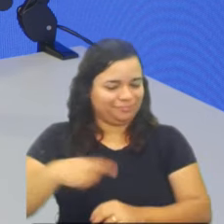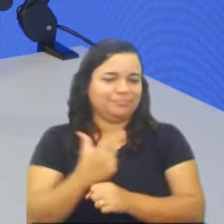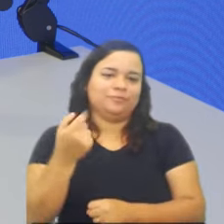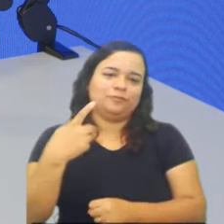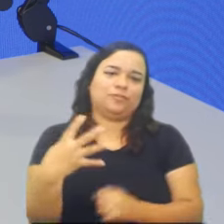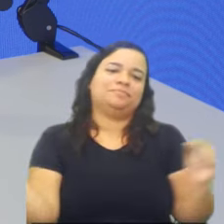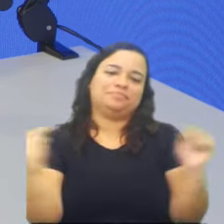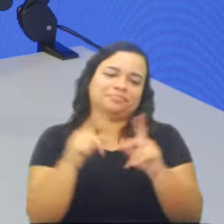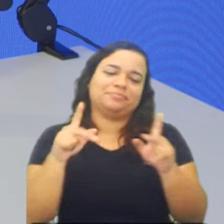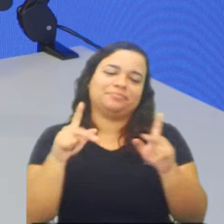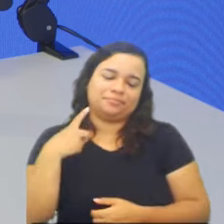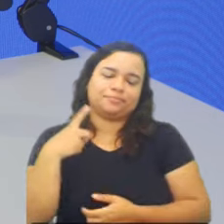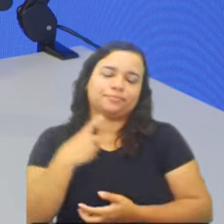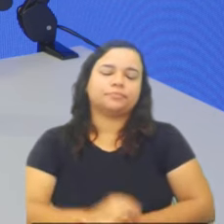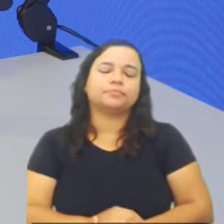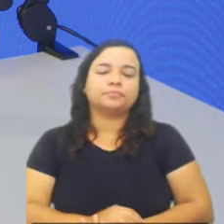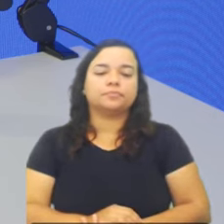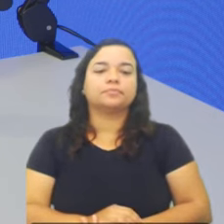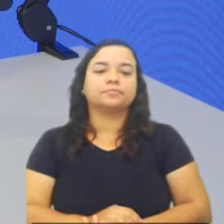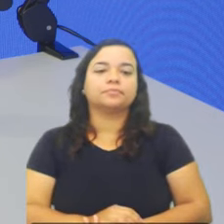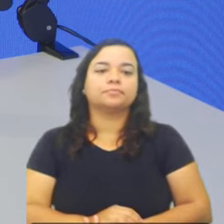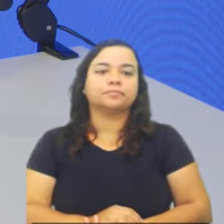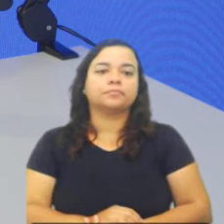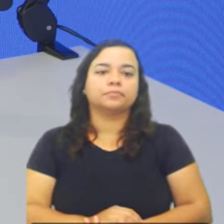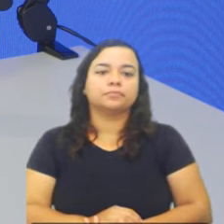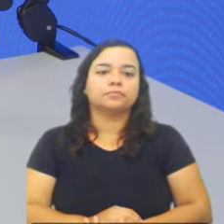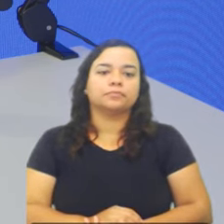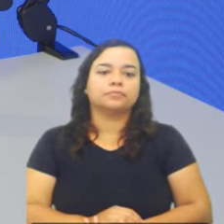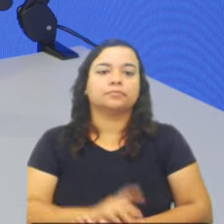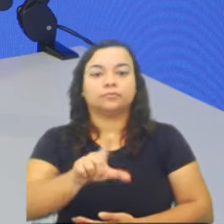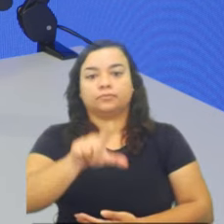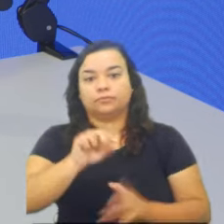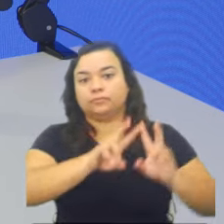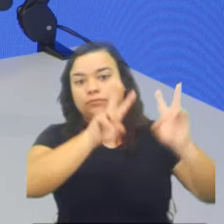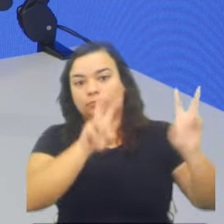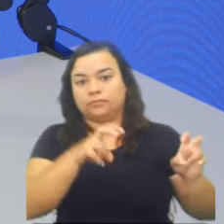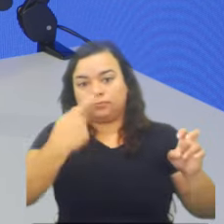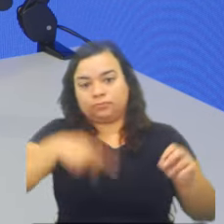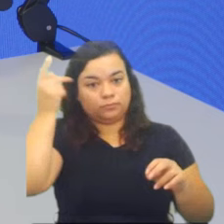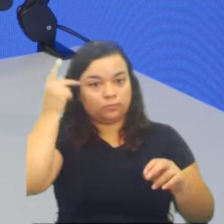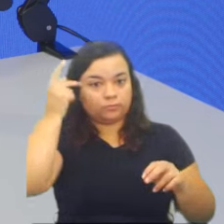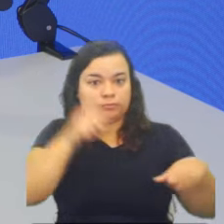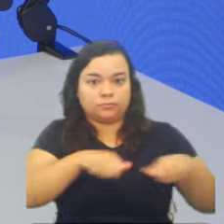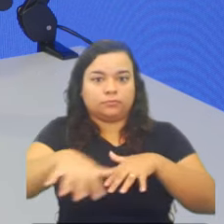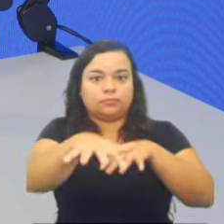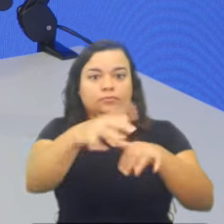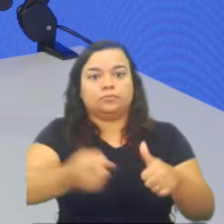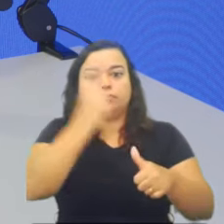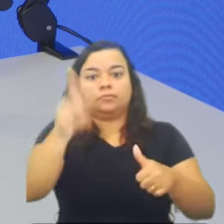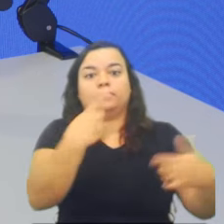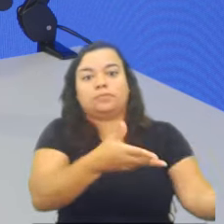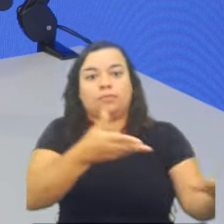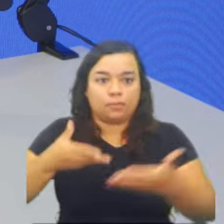espera né agora para para 2024 na escolha do tema da parada de São Paulo por exemplo